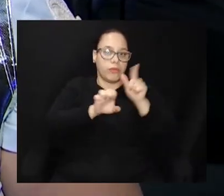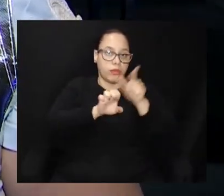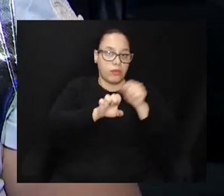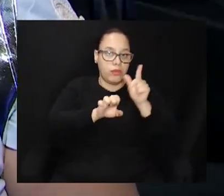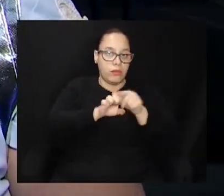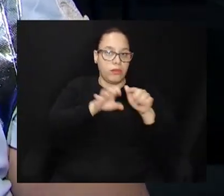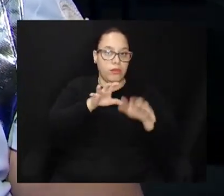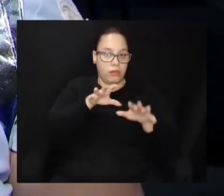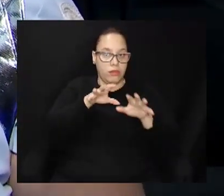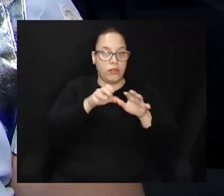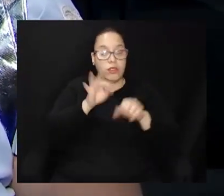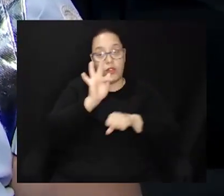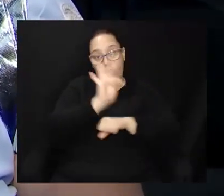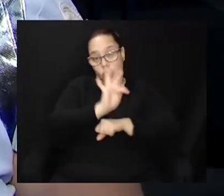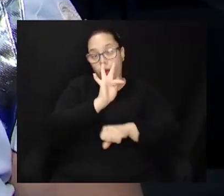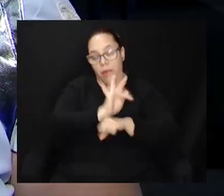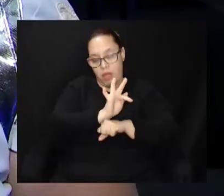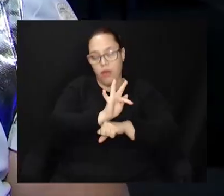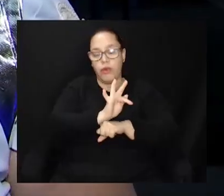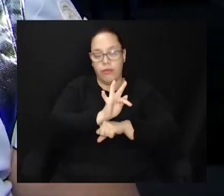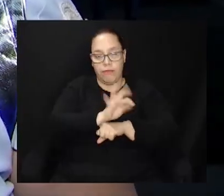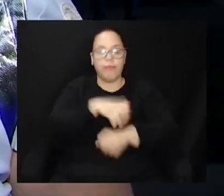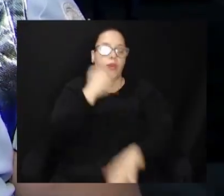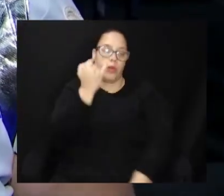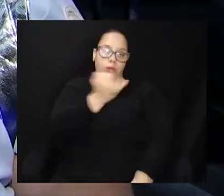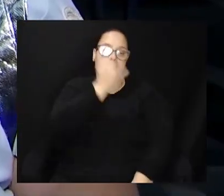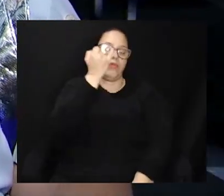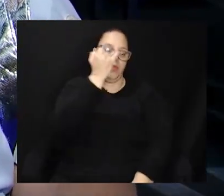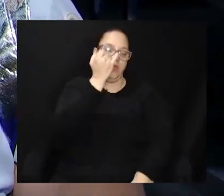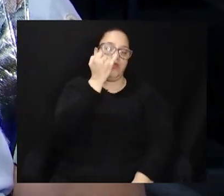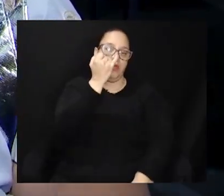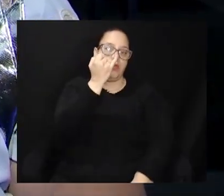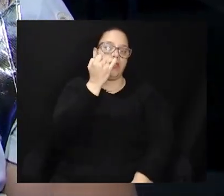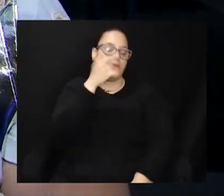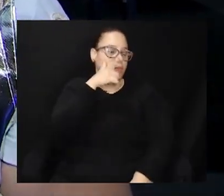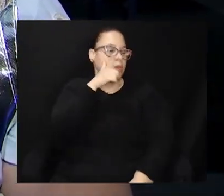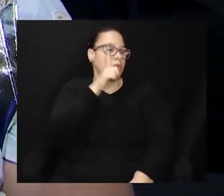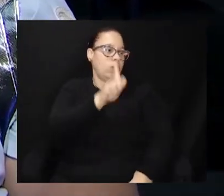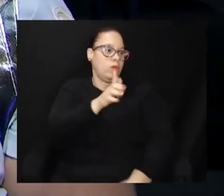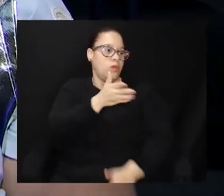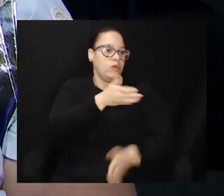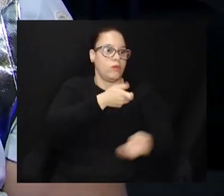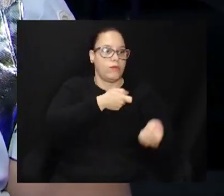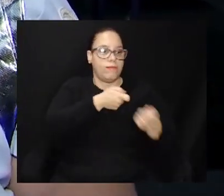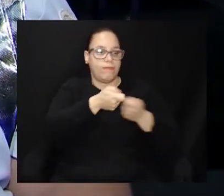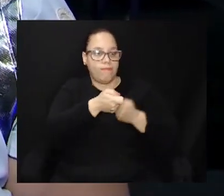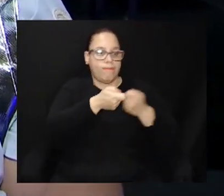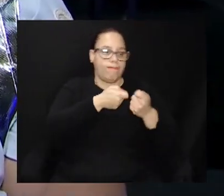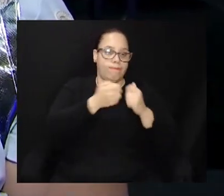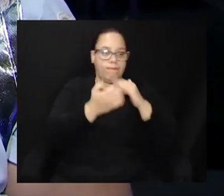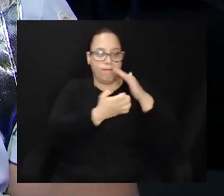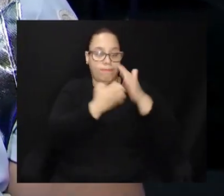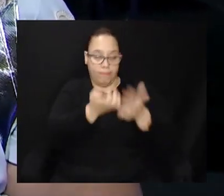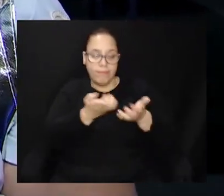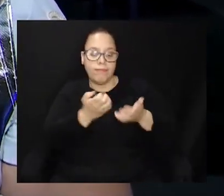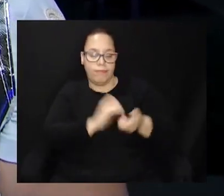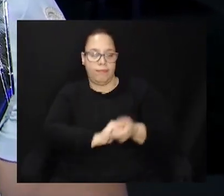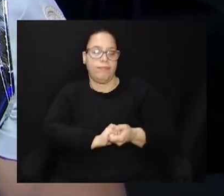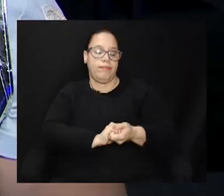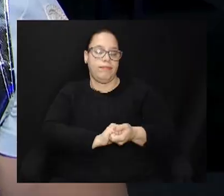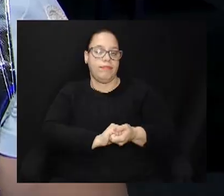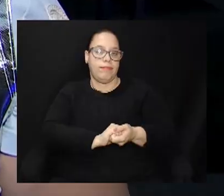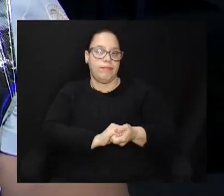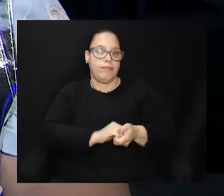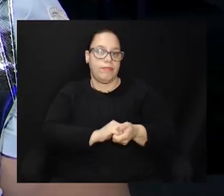né? É bem importante para que eles consigam gerir a empresa, né, que eles querem entrar no